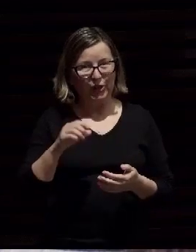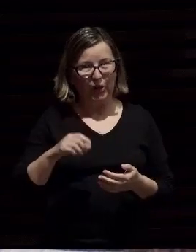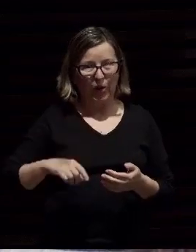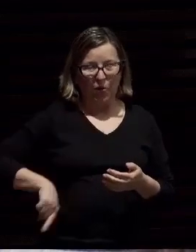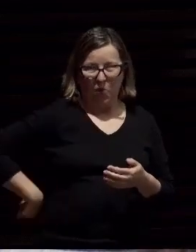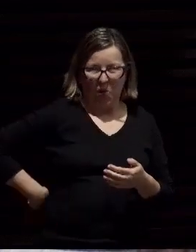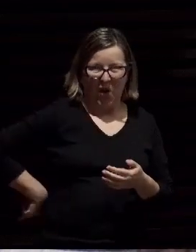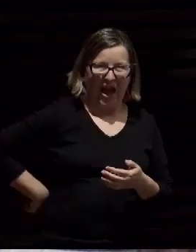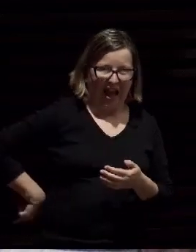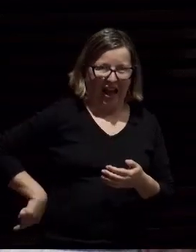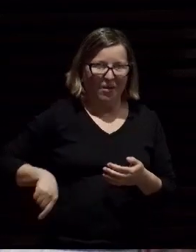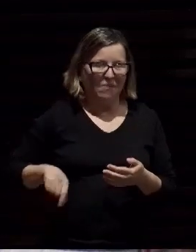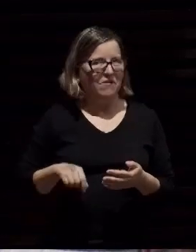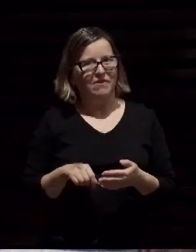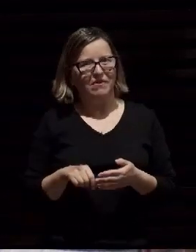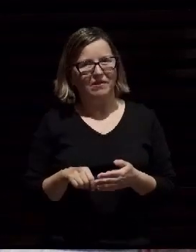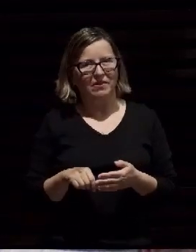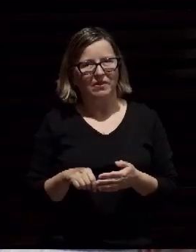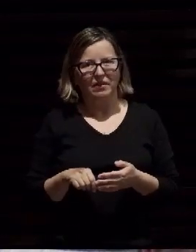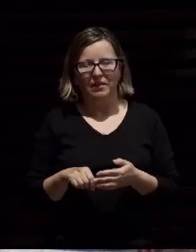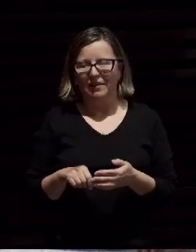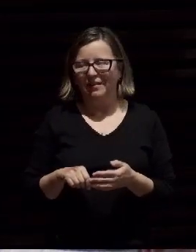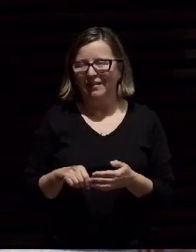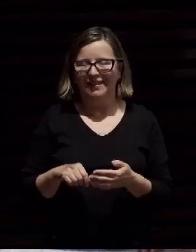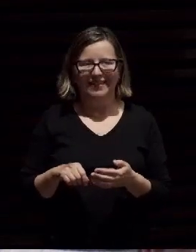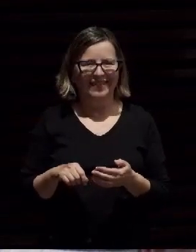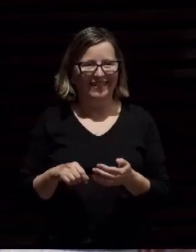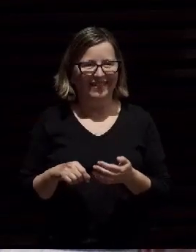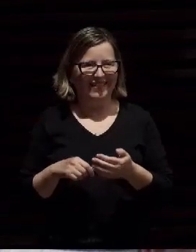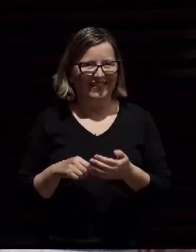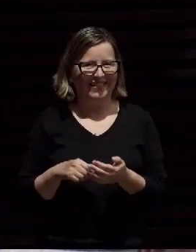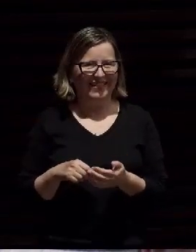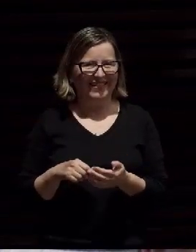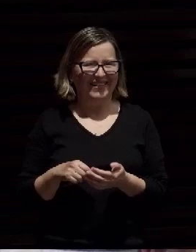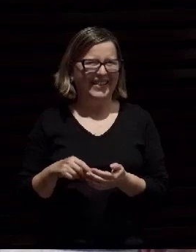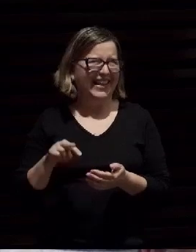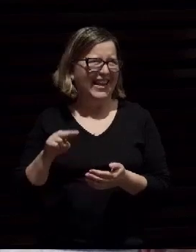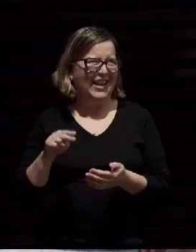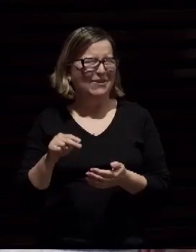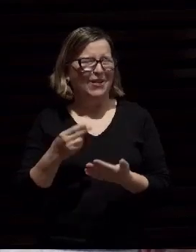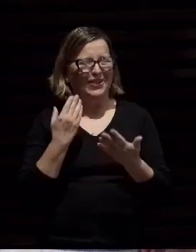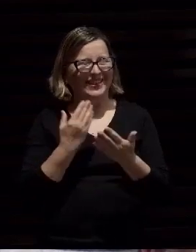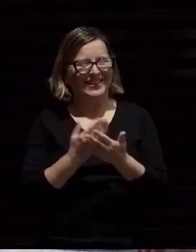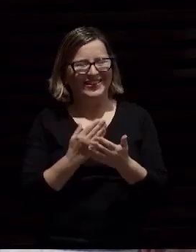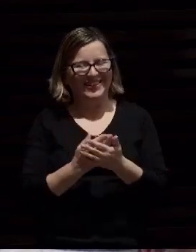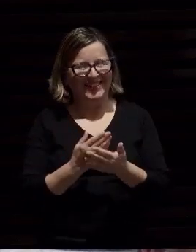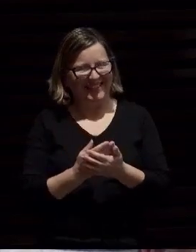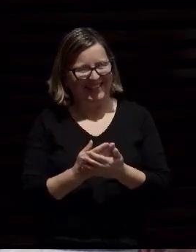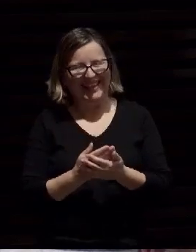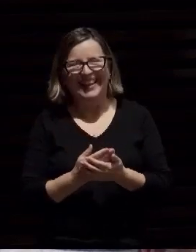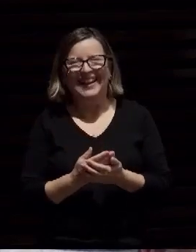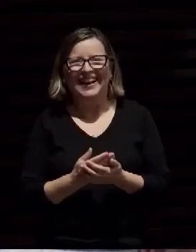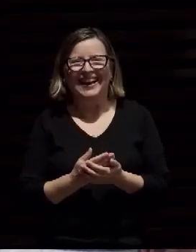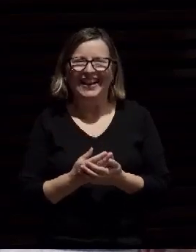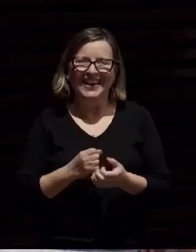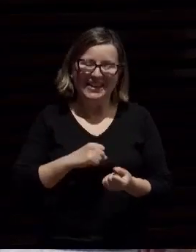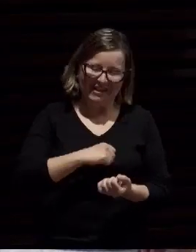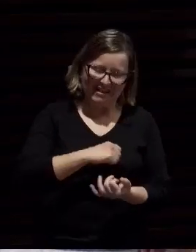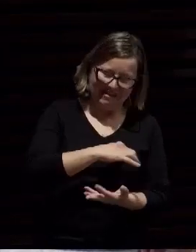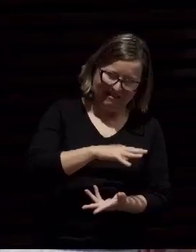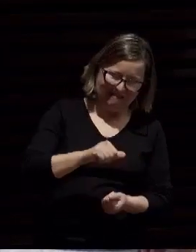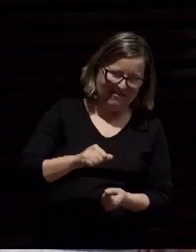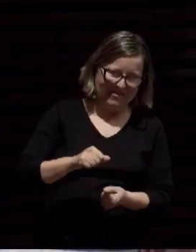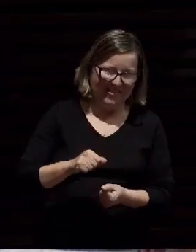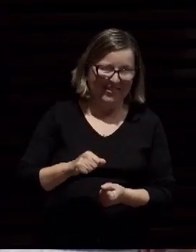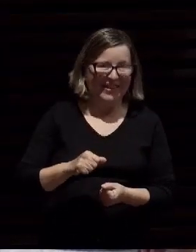cobra é o mesmo que estudar geografia para explicar a astronomia. A verdade não pode ser